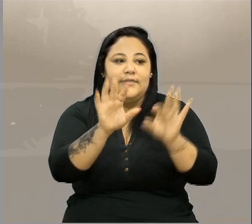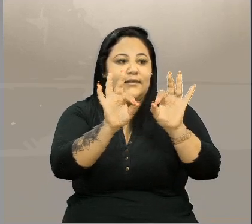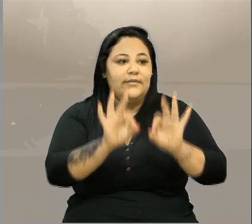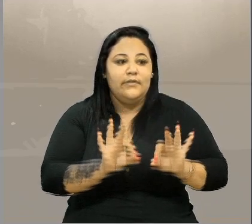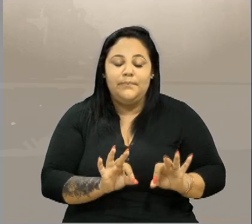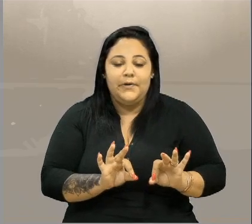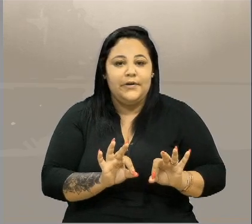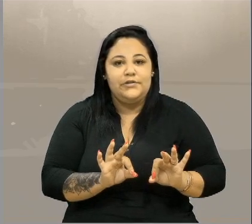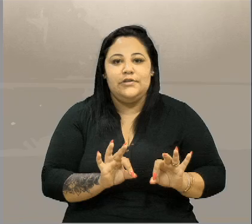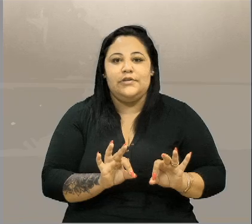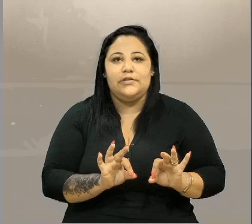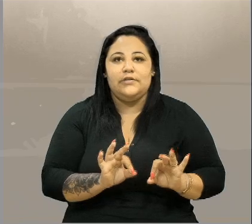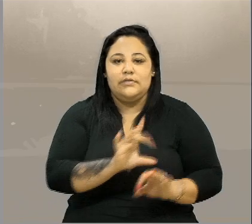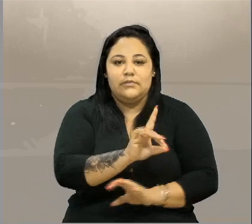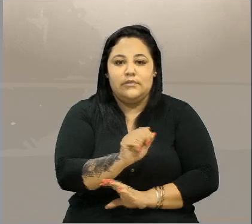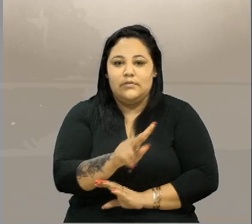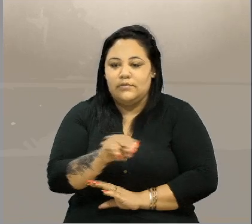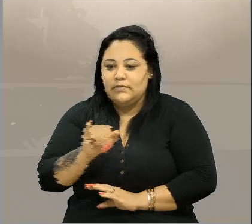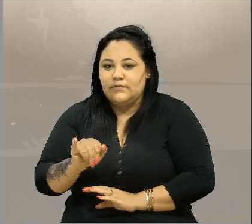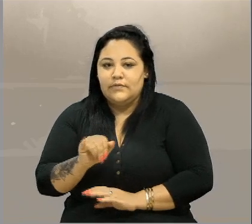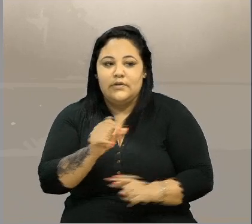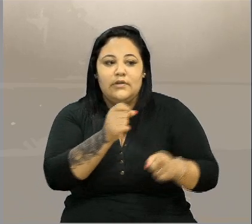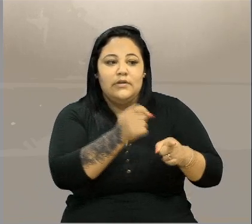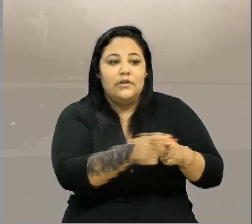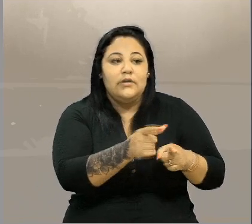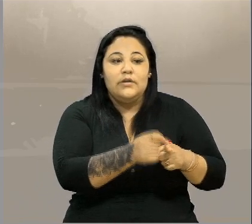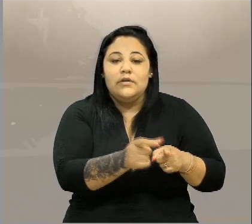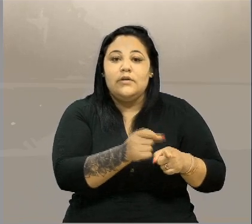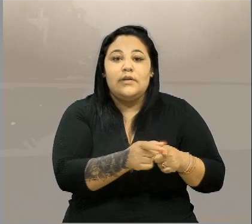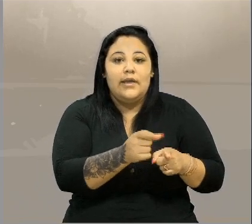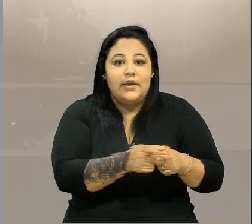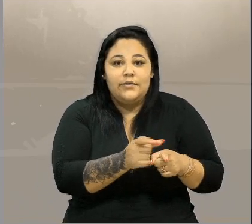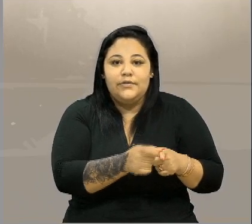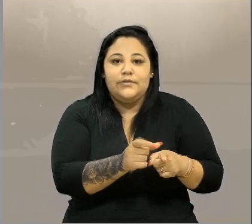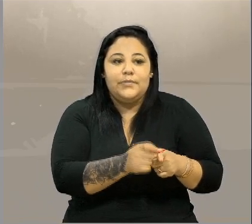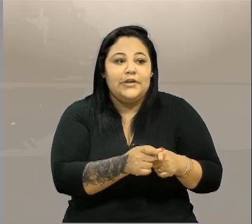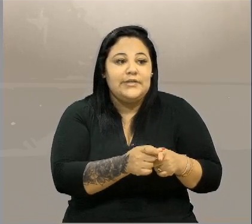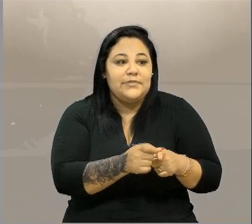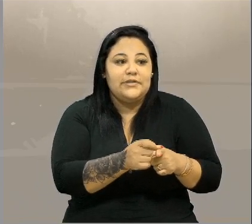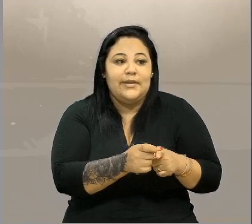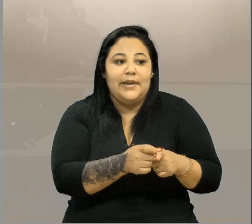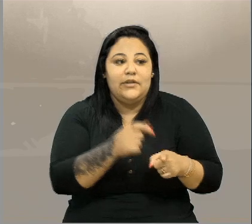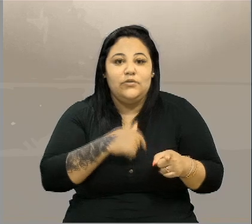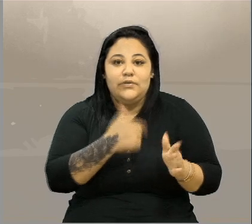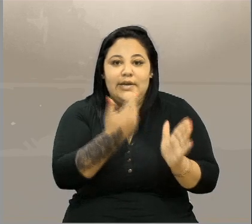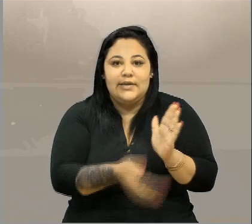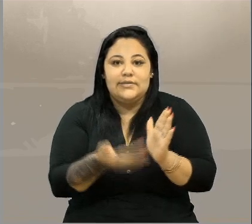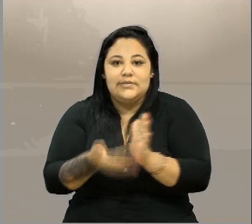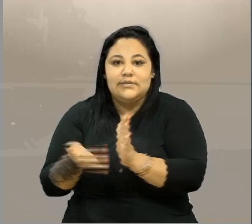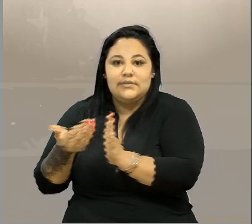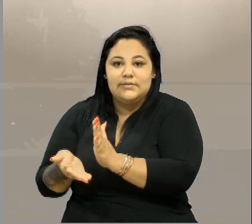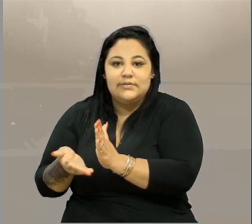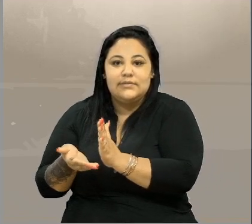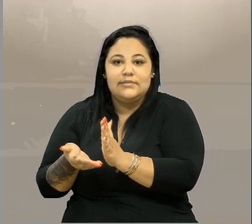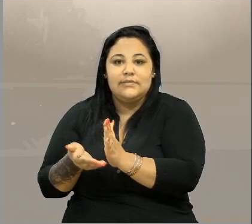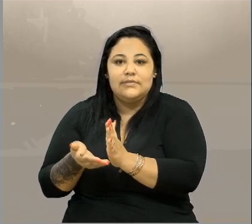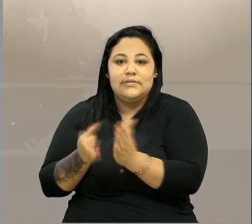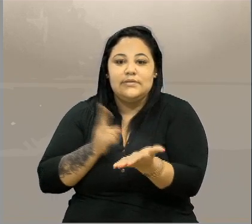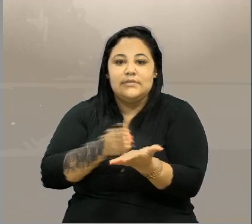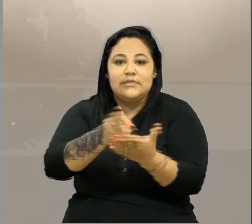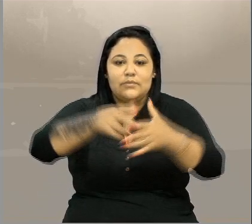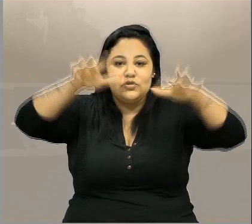Davi, que alugava a parte de baixo da casa, perdeu, né, os locatários, porque cada vez que